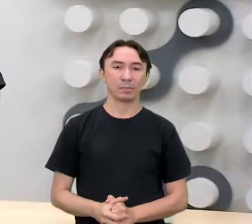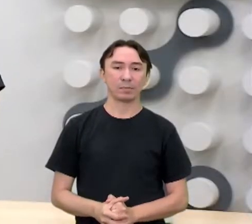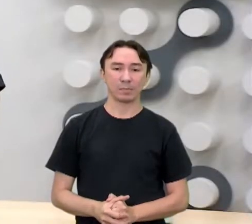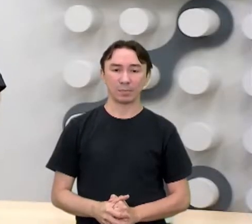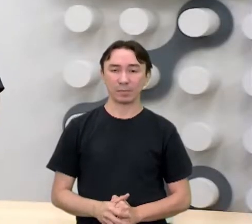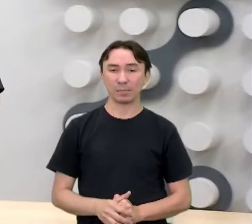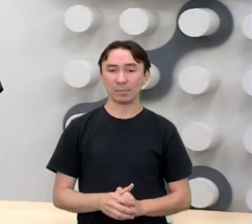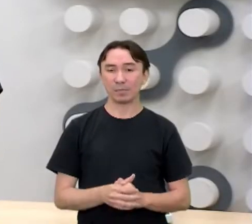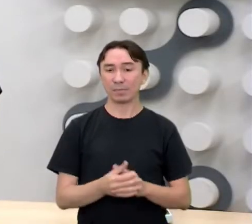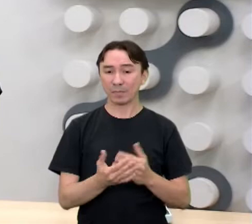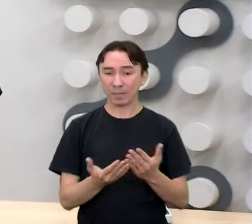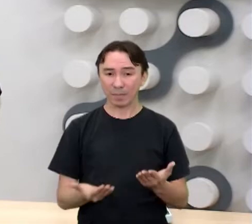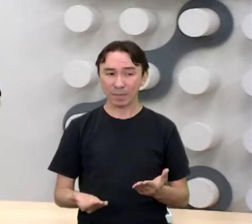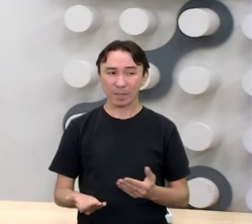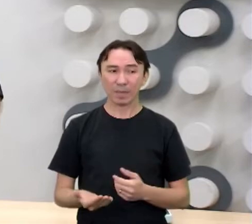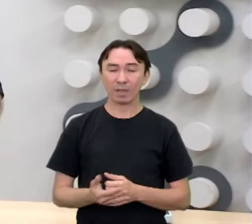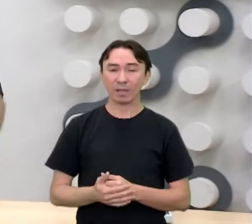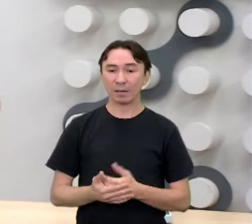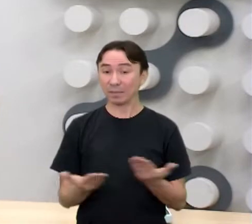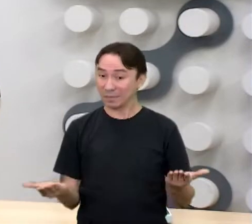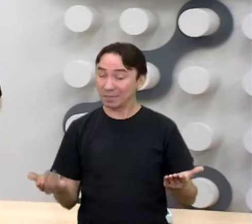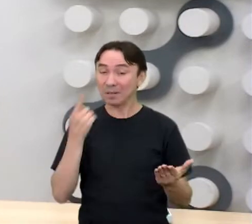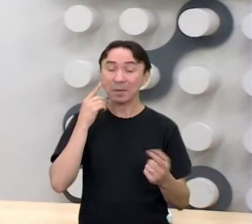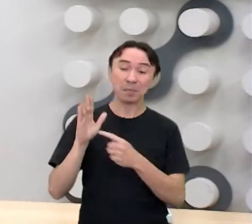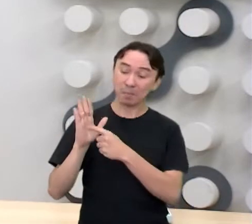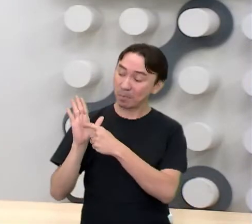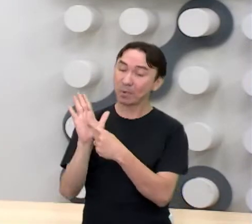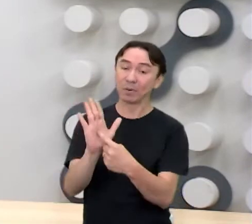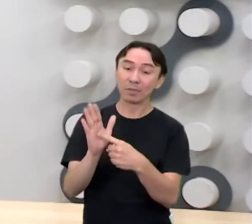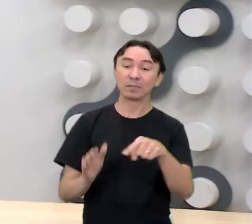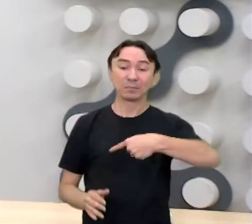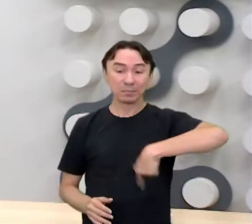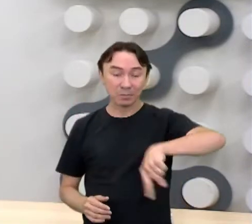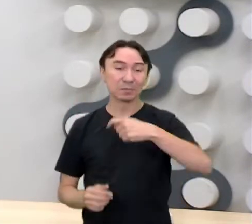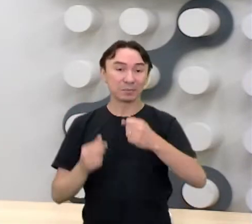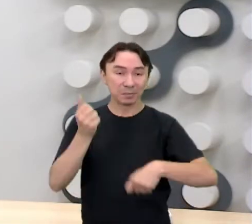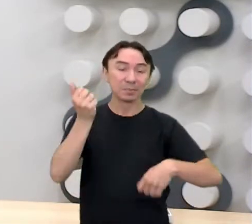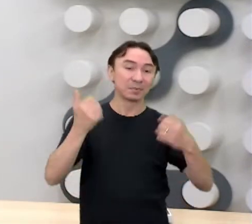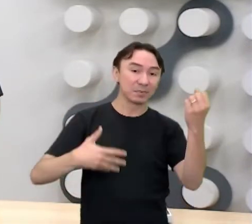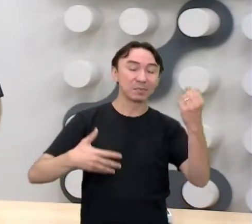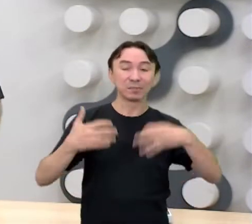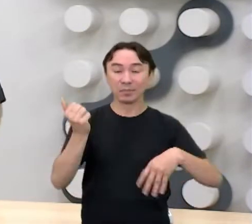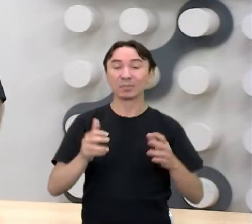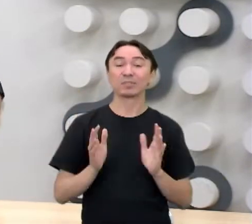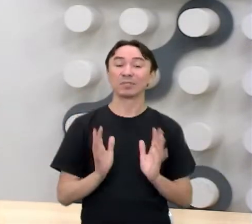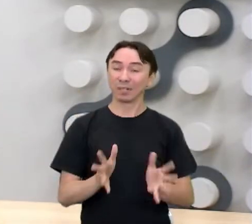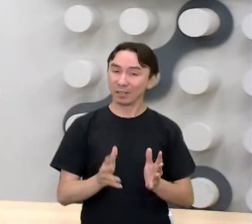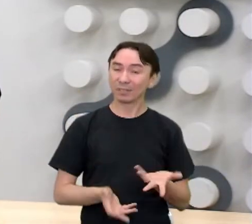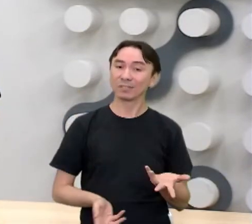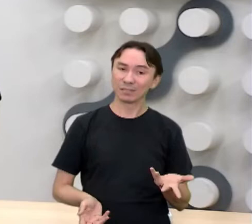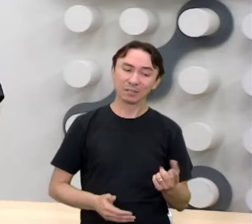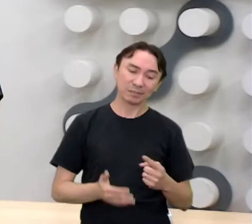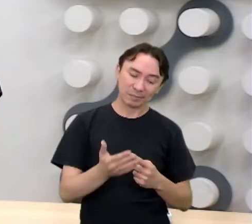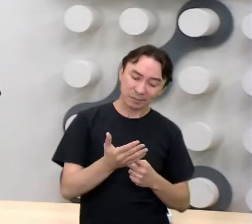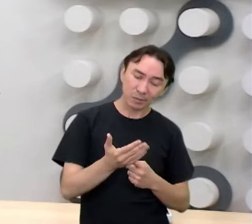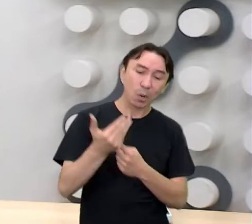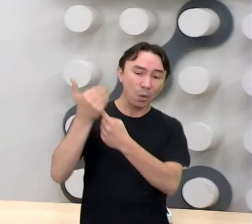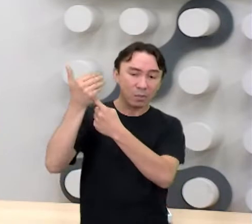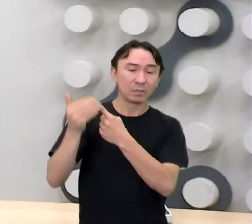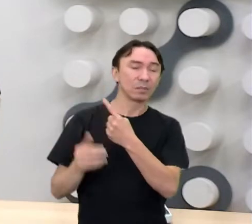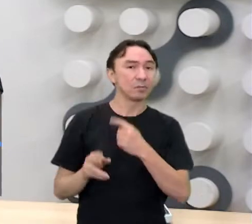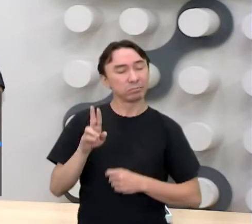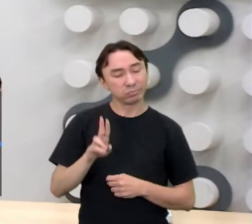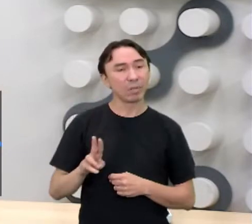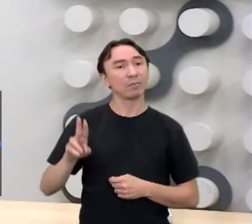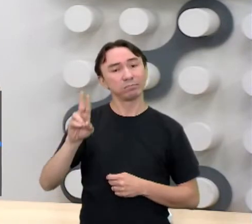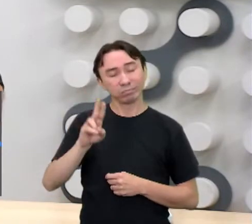É isso aí. Então o vídeo realmente ele mostra, né, o que a gente já está explicando para vocês, né, a questão do uso constante, né, da tecnologia, né, e cada vez